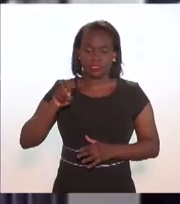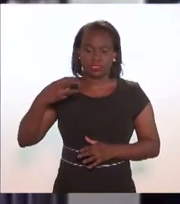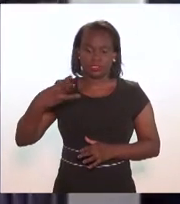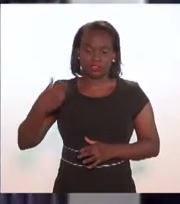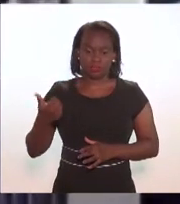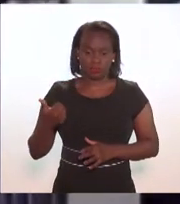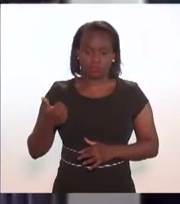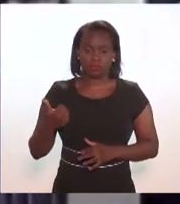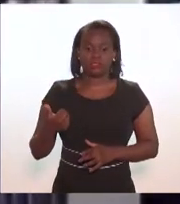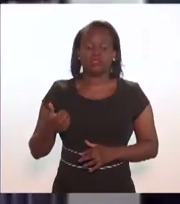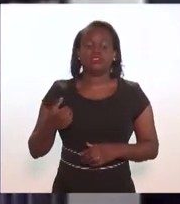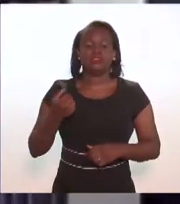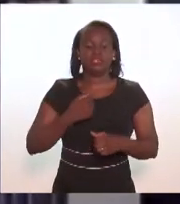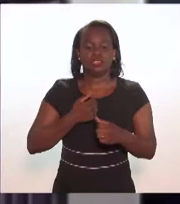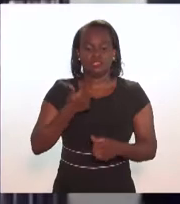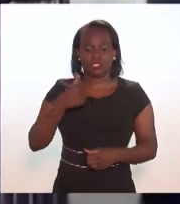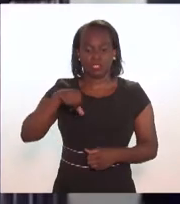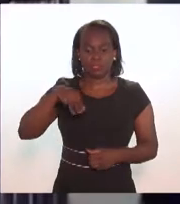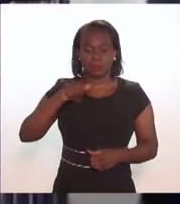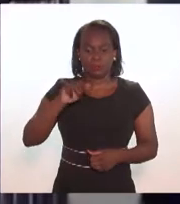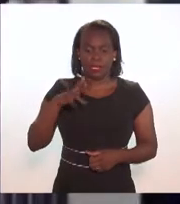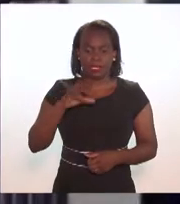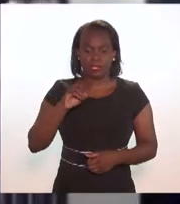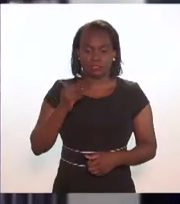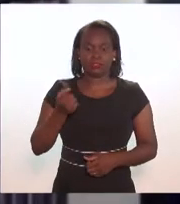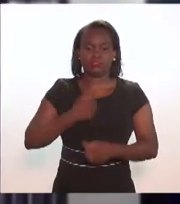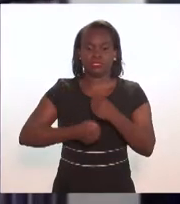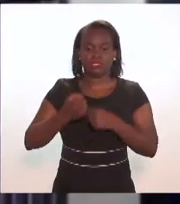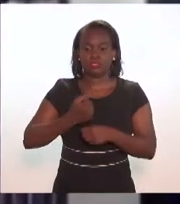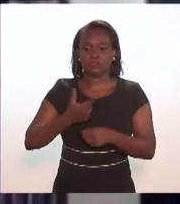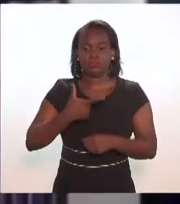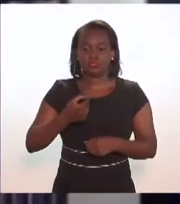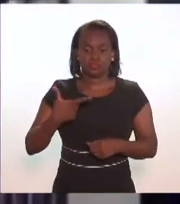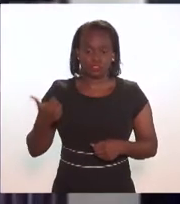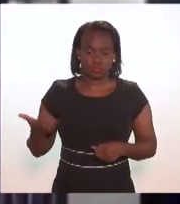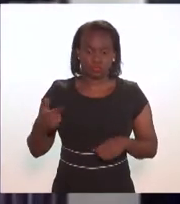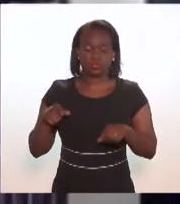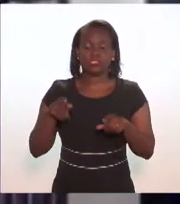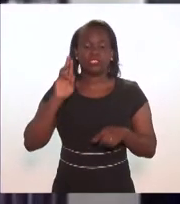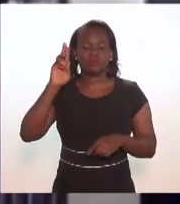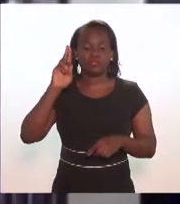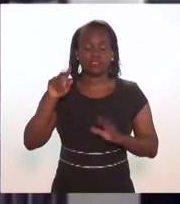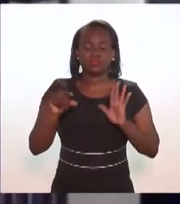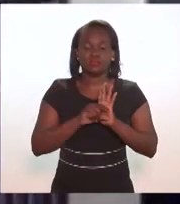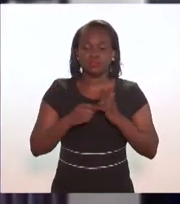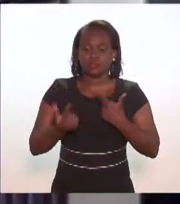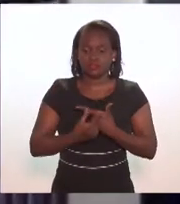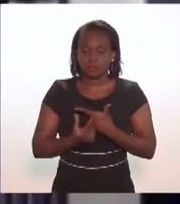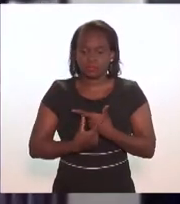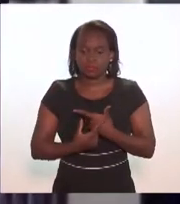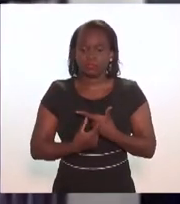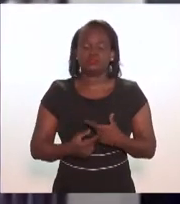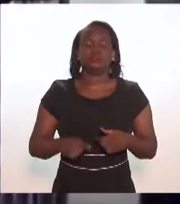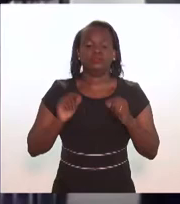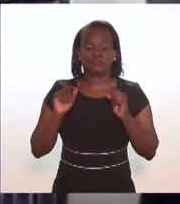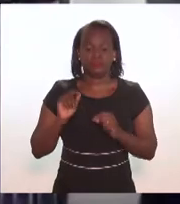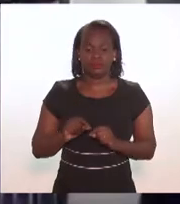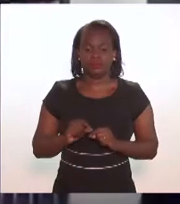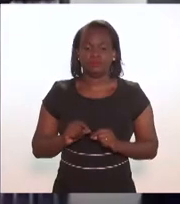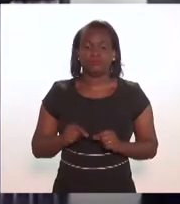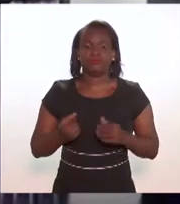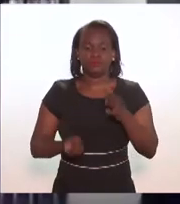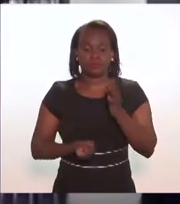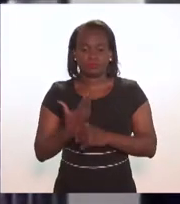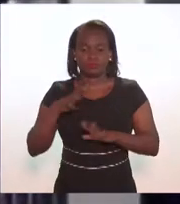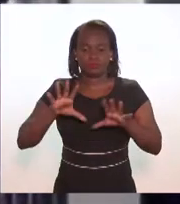47.531, de 19 de março de 2021, de autoria do Poder Executivo, que